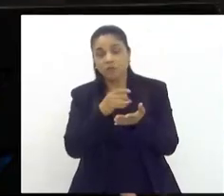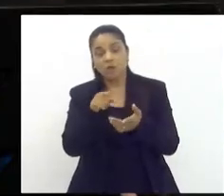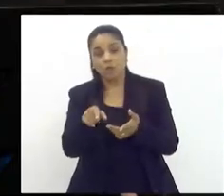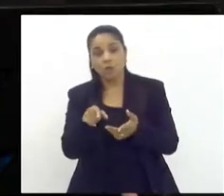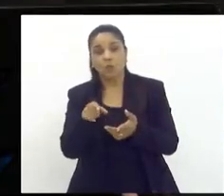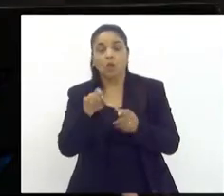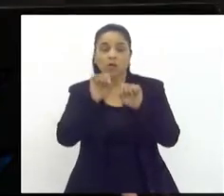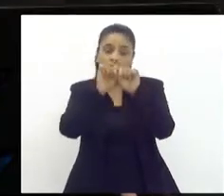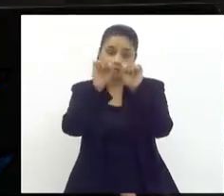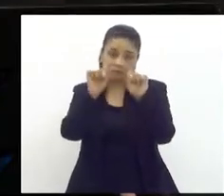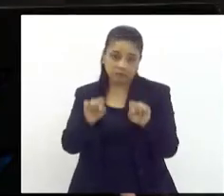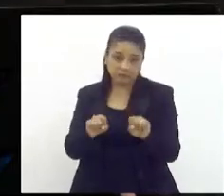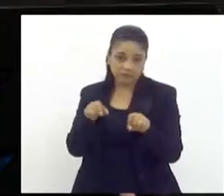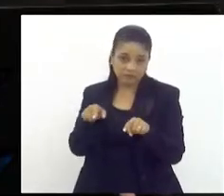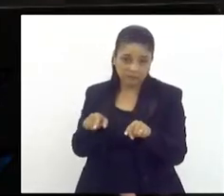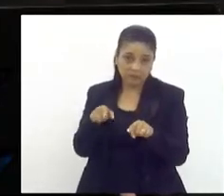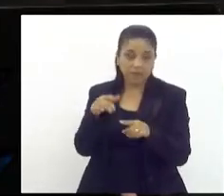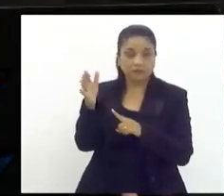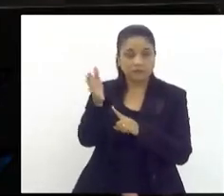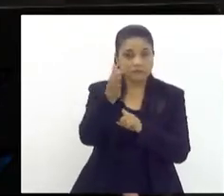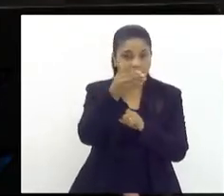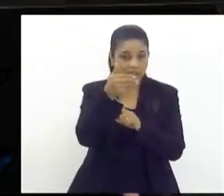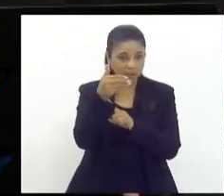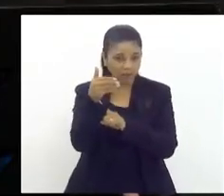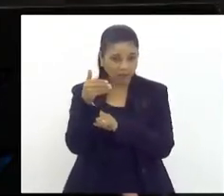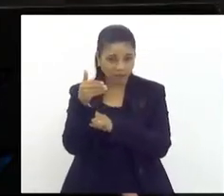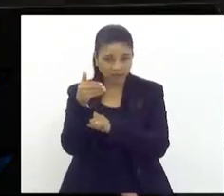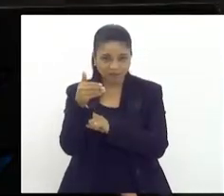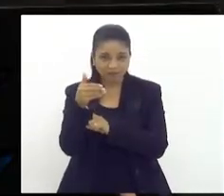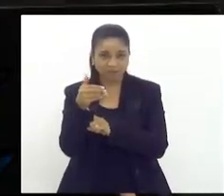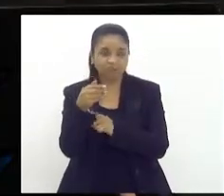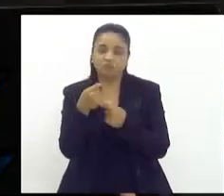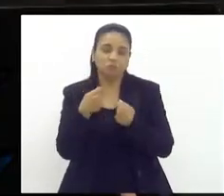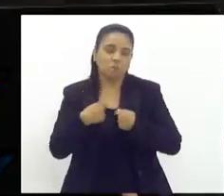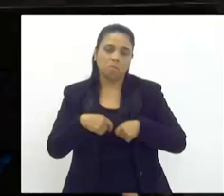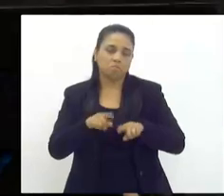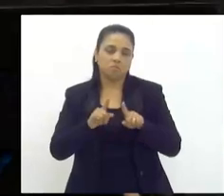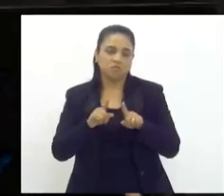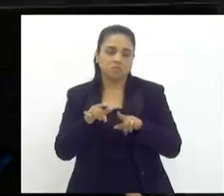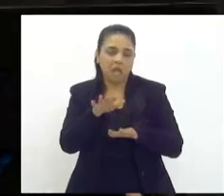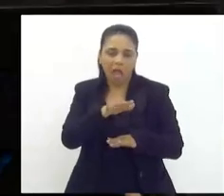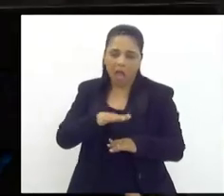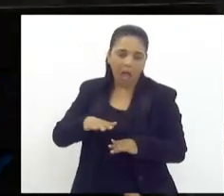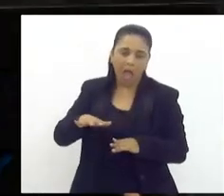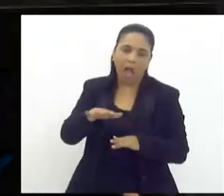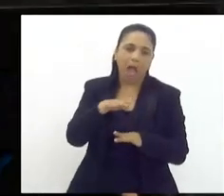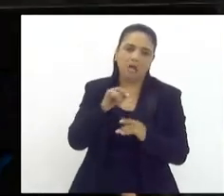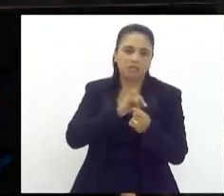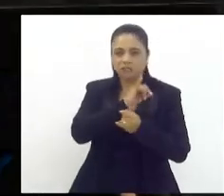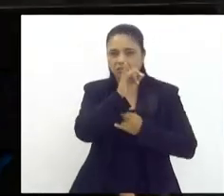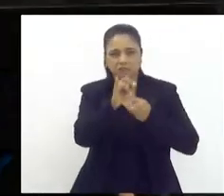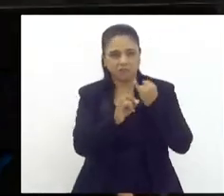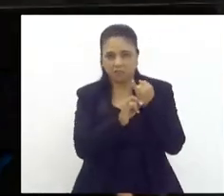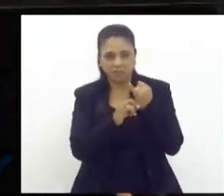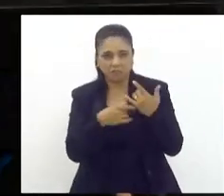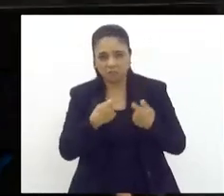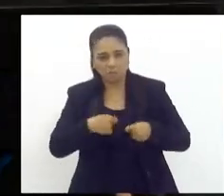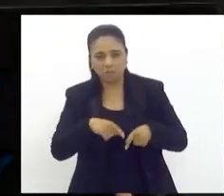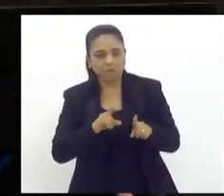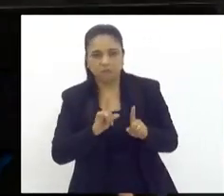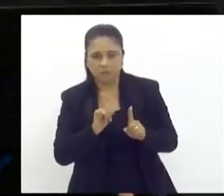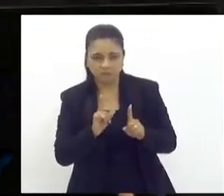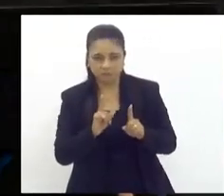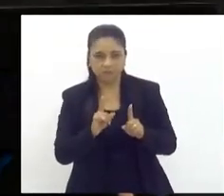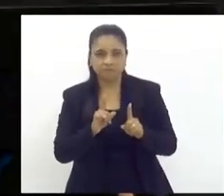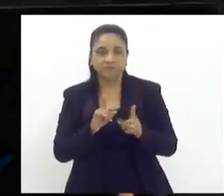é um instrumento tecnológico que não depende de uma boa área de cobertura de internet né não